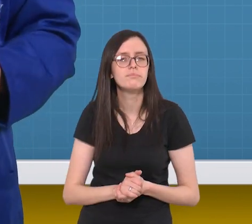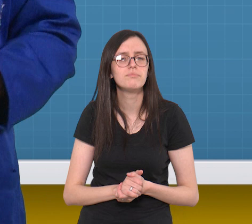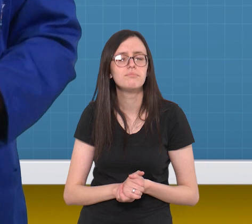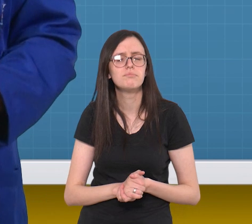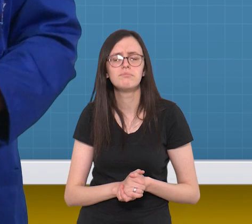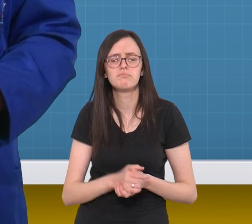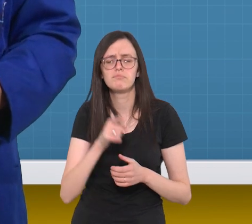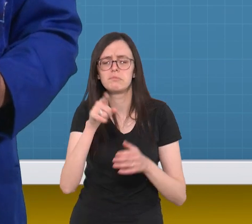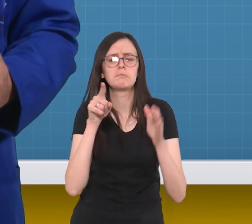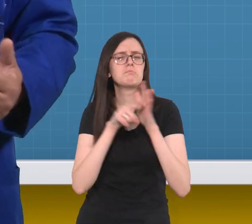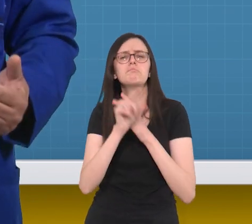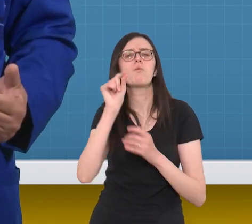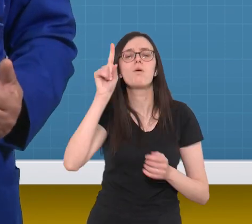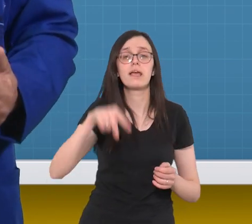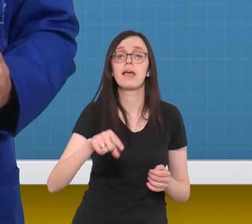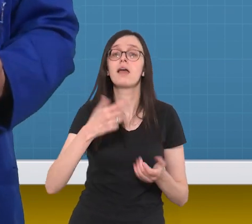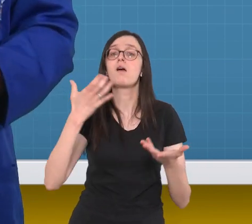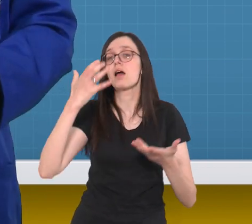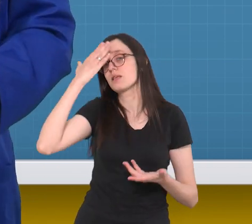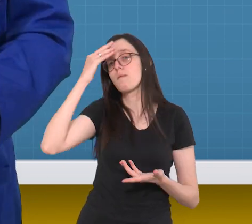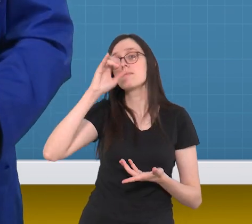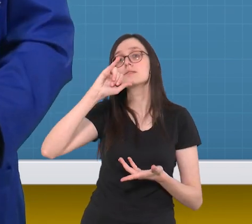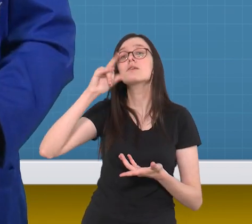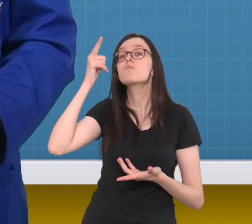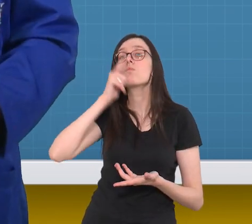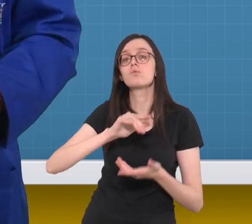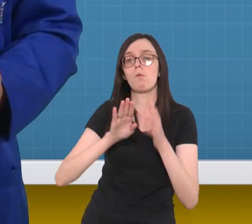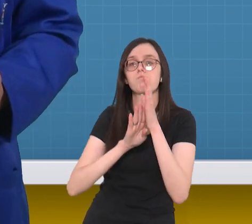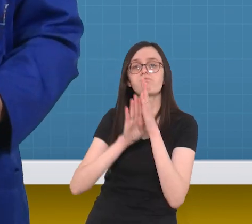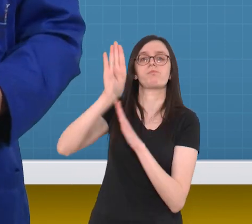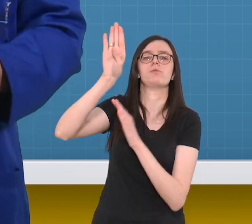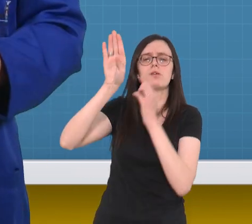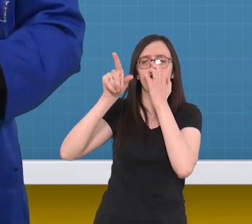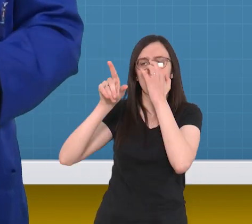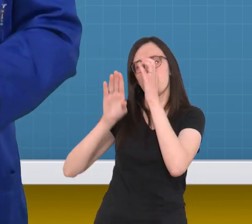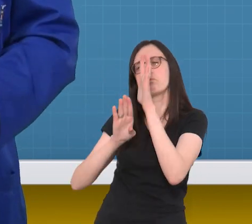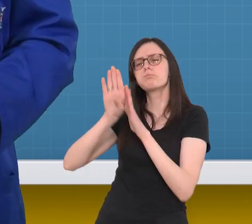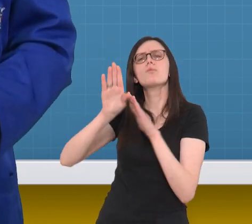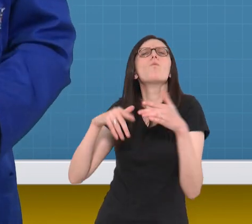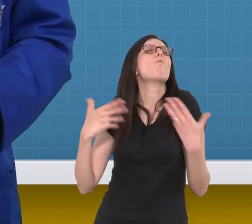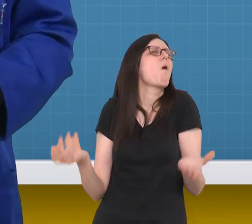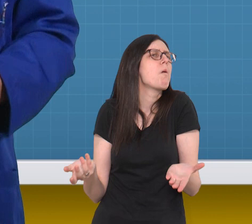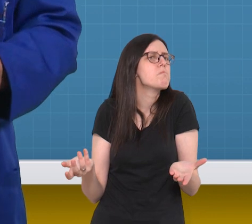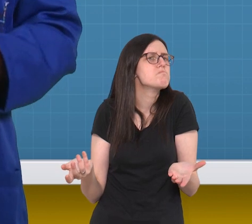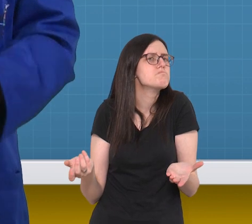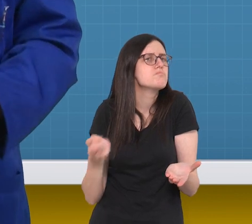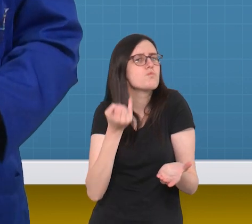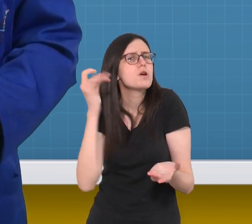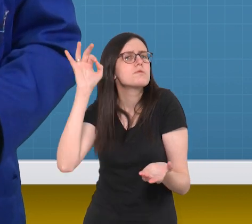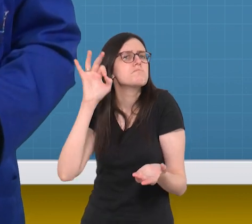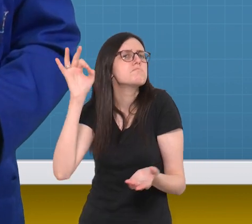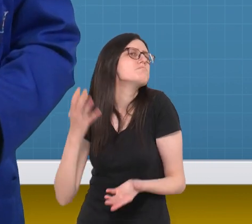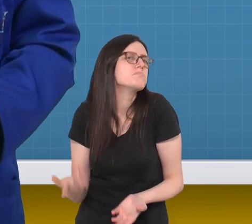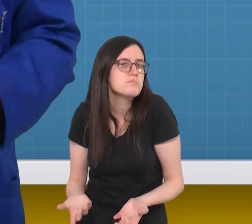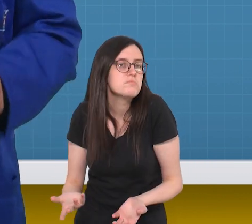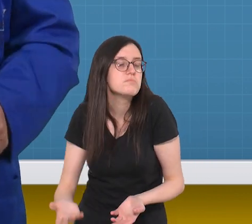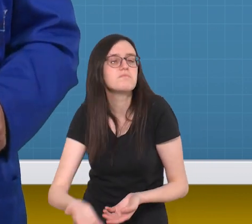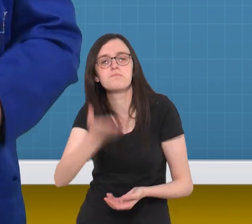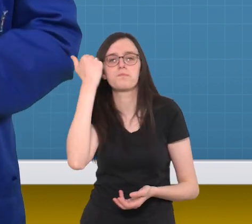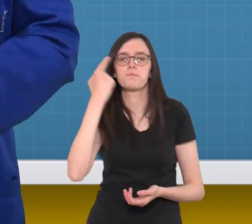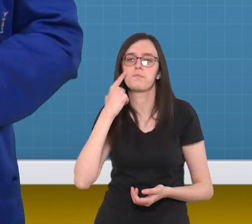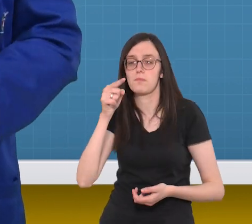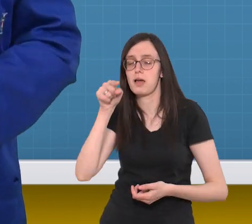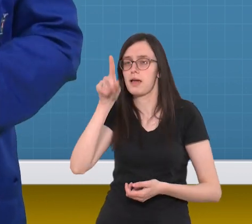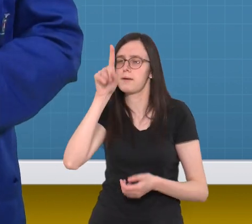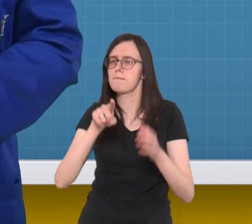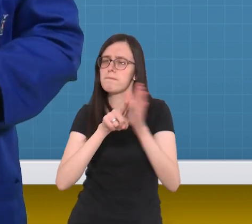que eu quero saber? Se houve crescimento nesse índice, quanto ele cresceu percentualmente? Vamos